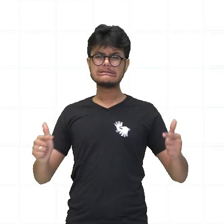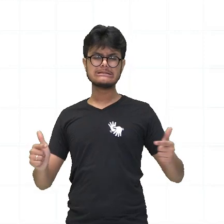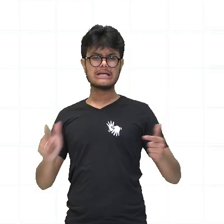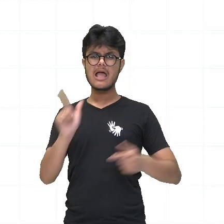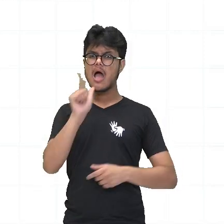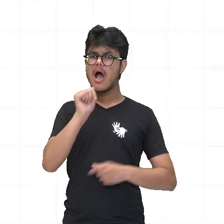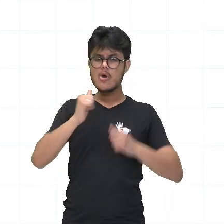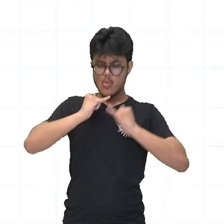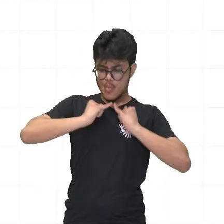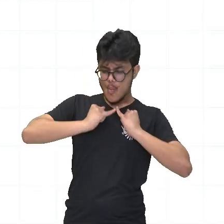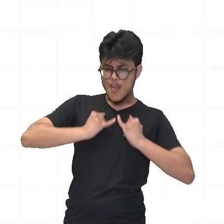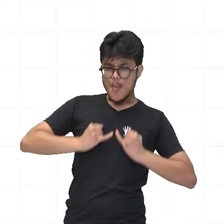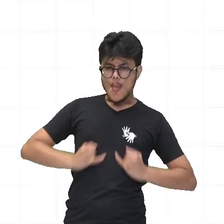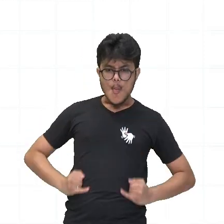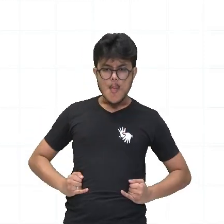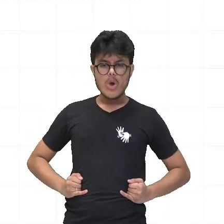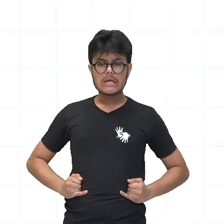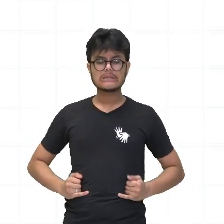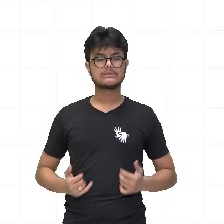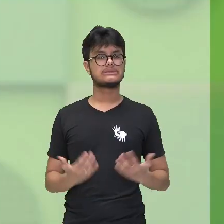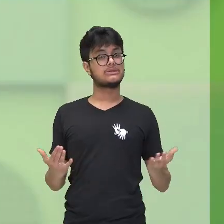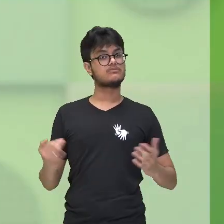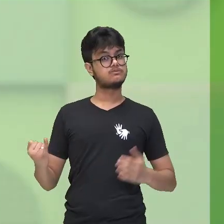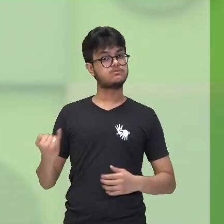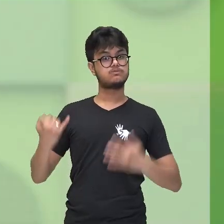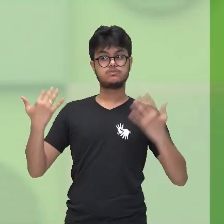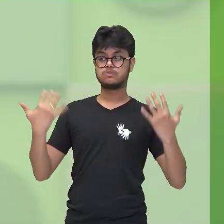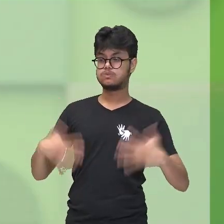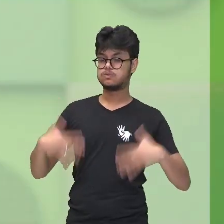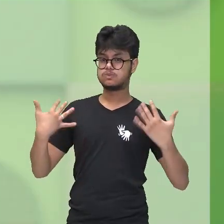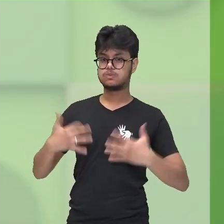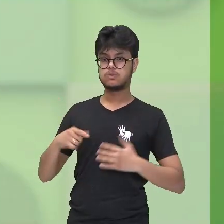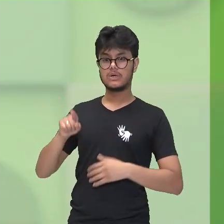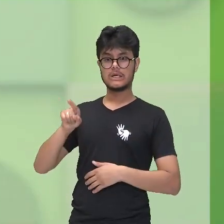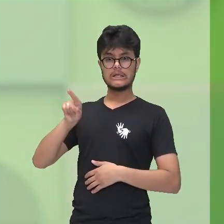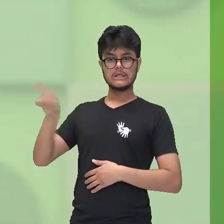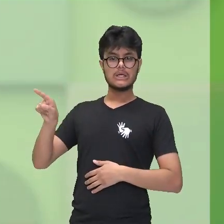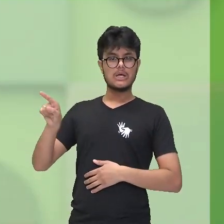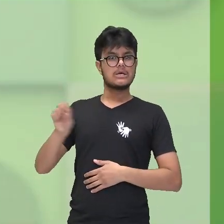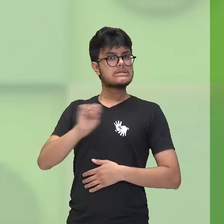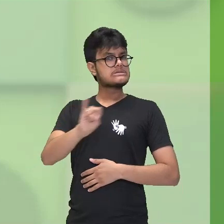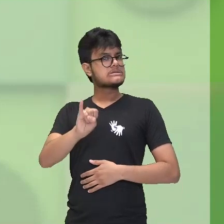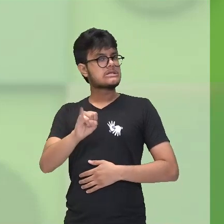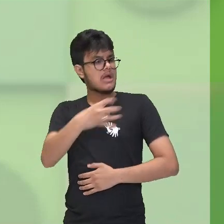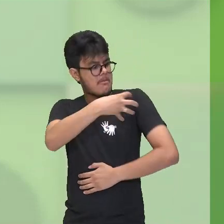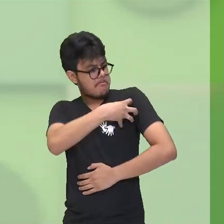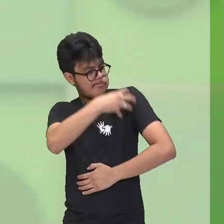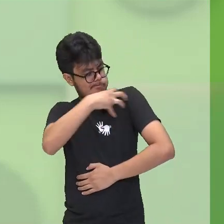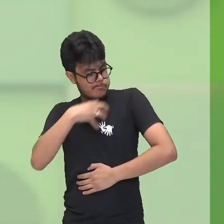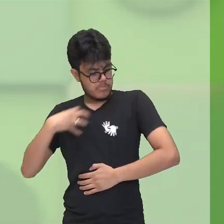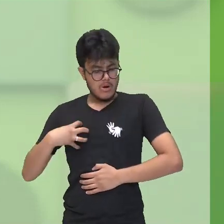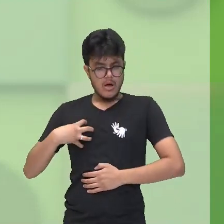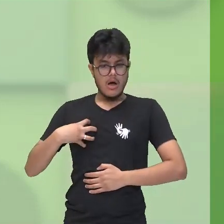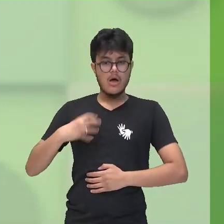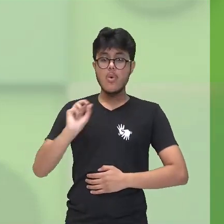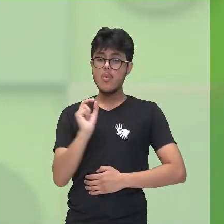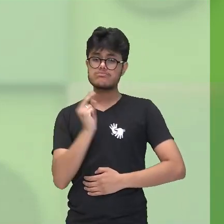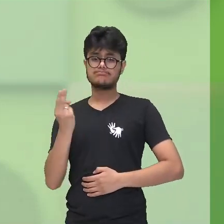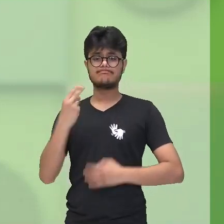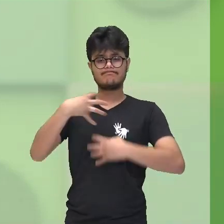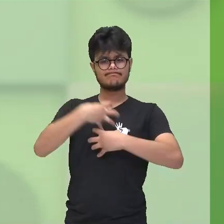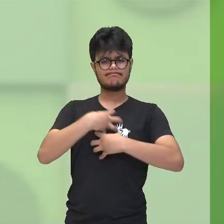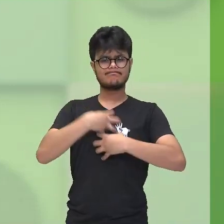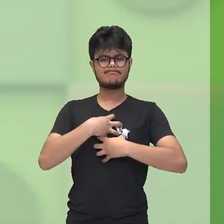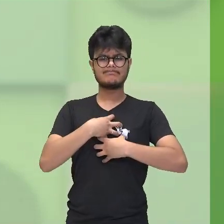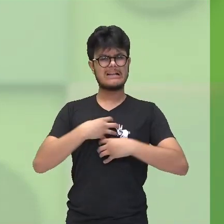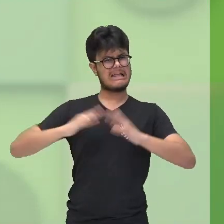são graves e por isso é uma doença que, se você tiver esses sinais e sintomas que várias doenças possuem, não fique